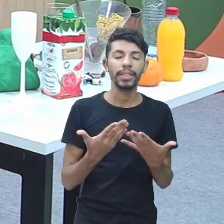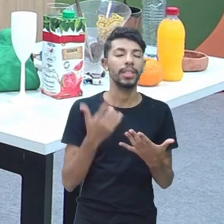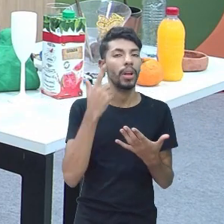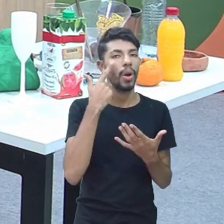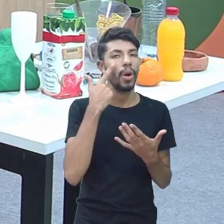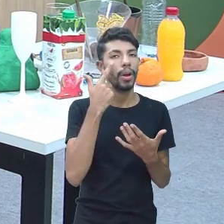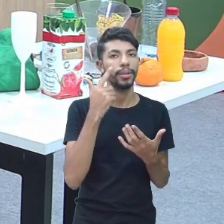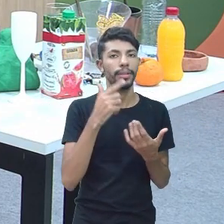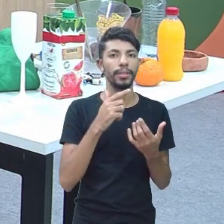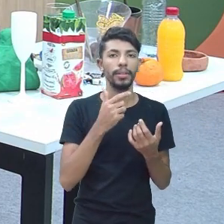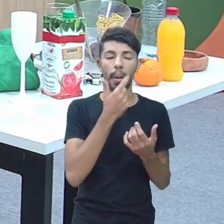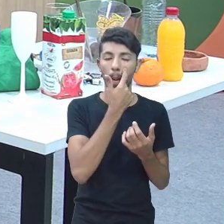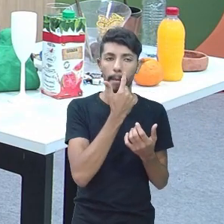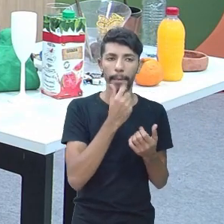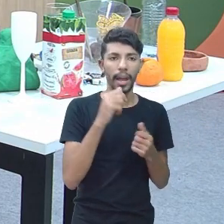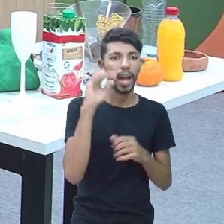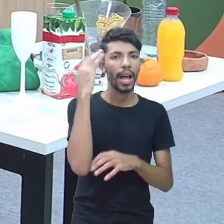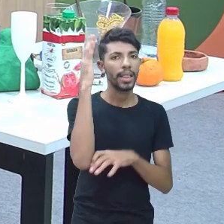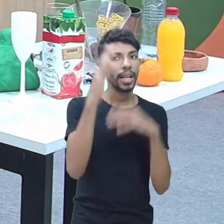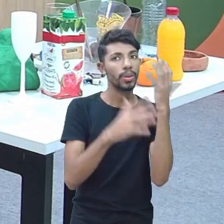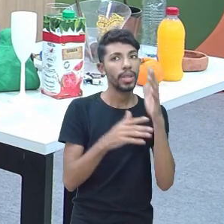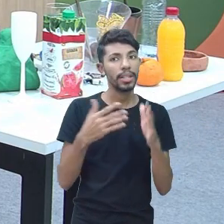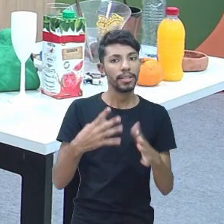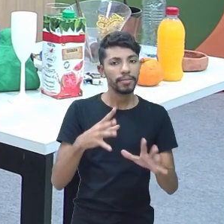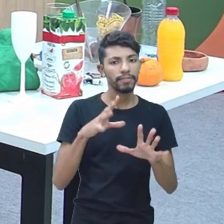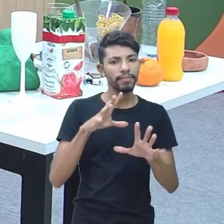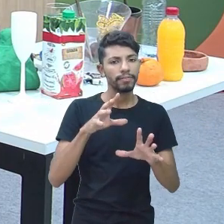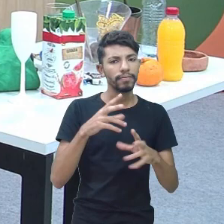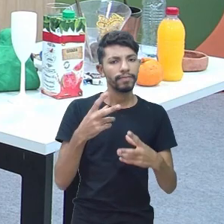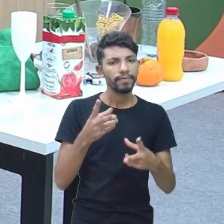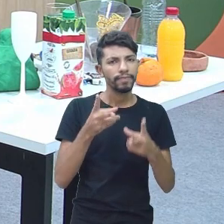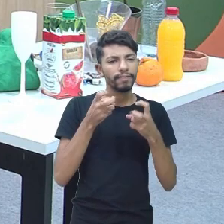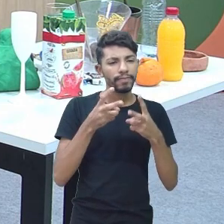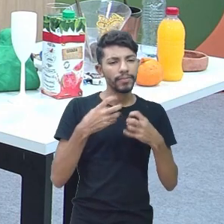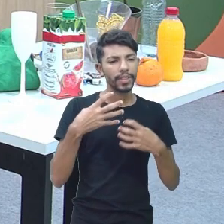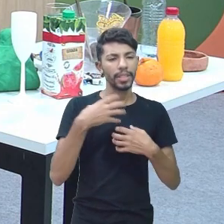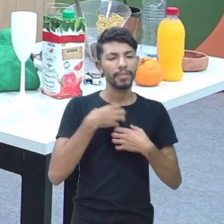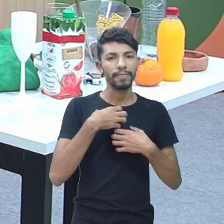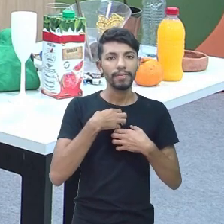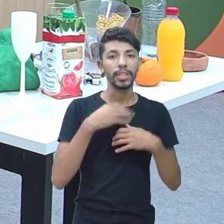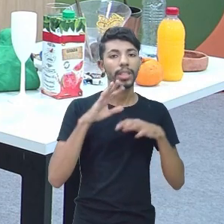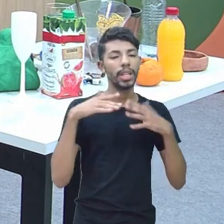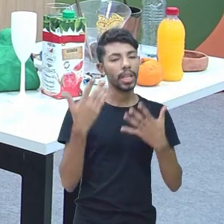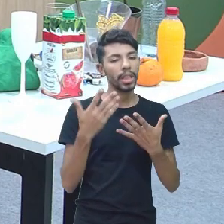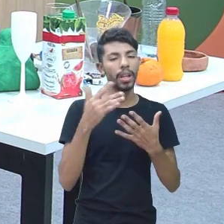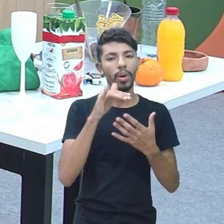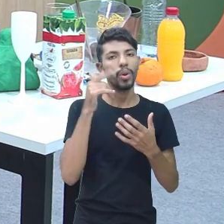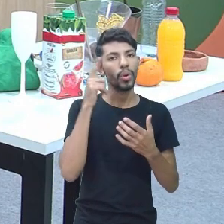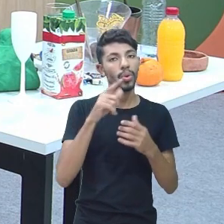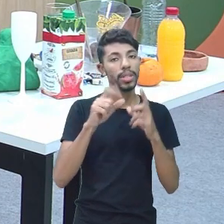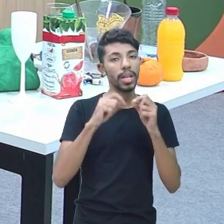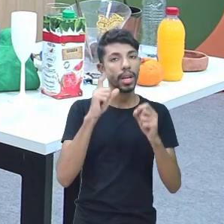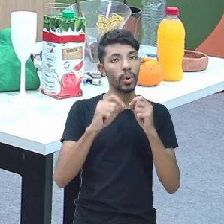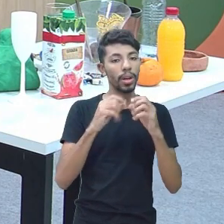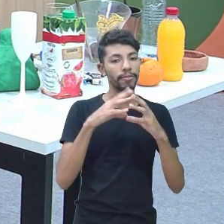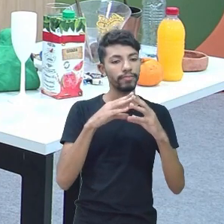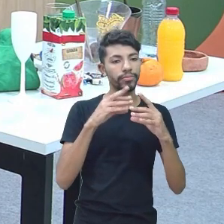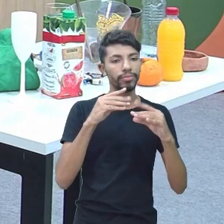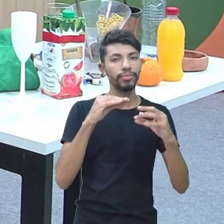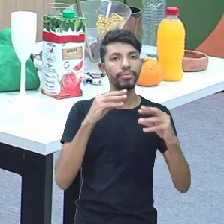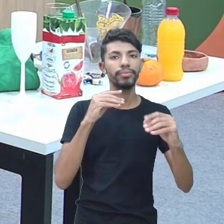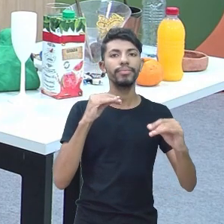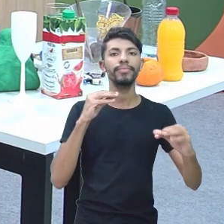conhece, se ela conhece, então ela tem fungos e bactérias decompositores. Então essa seria a mais indicada para a gente